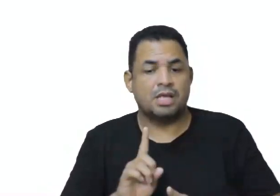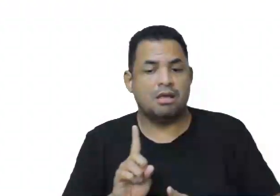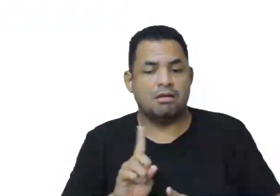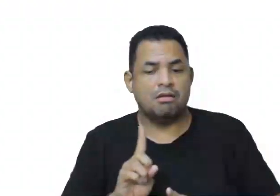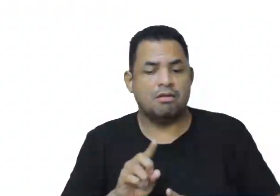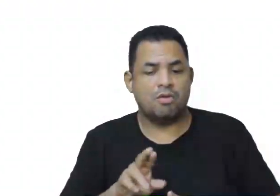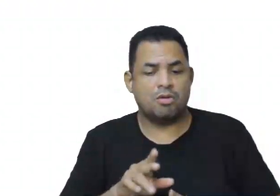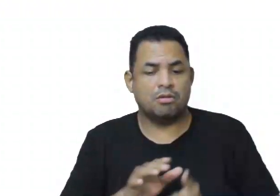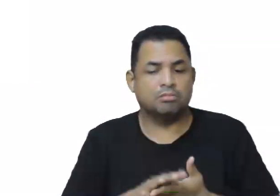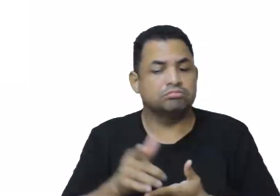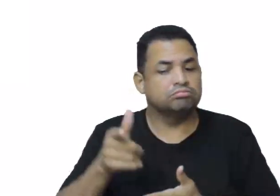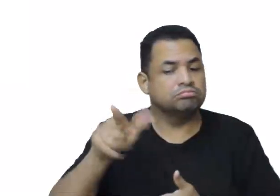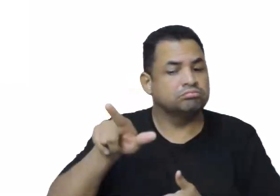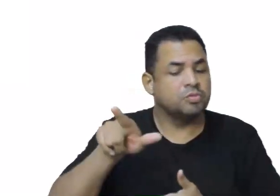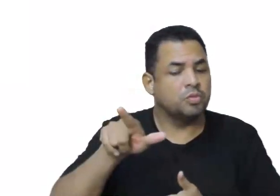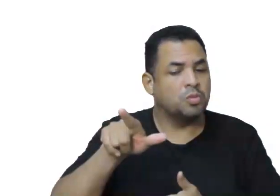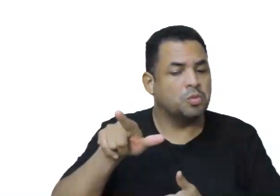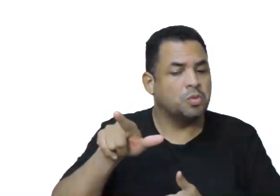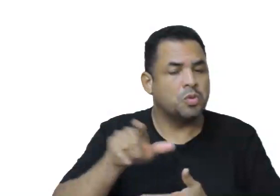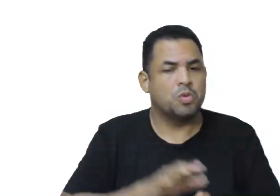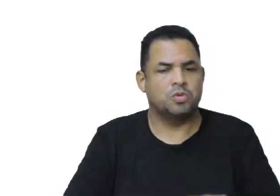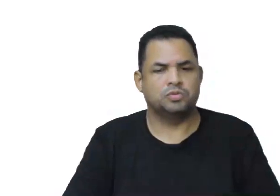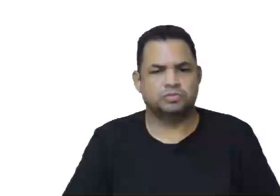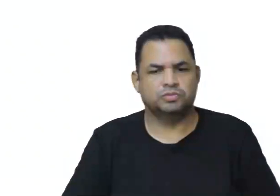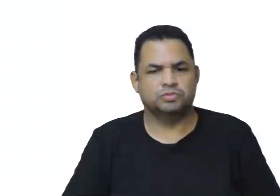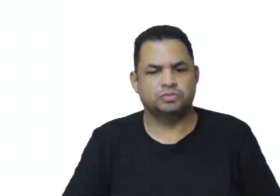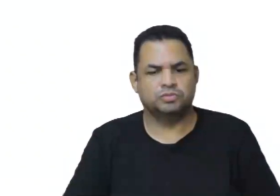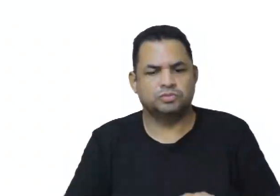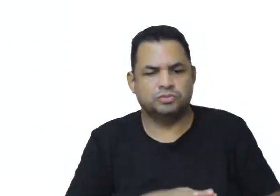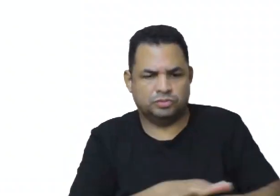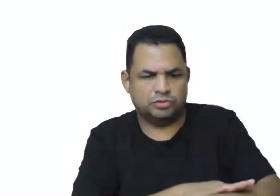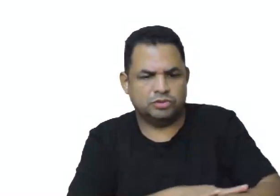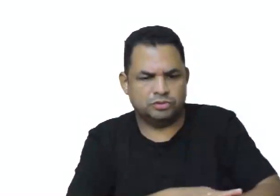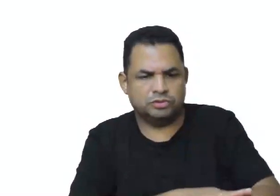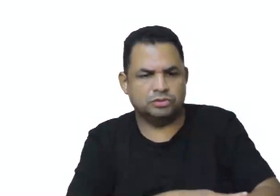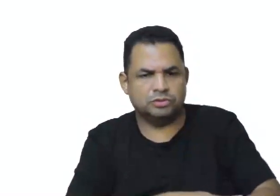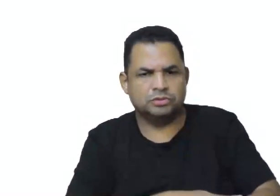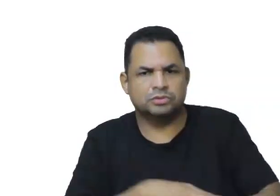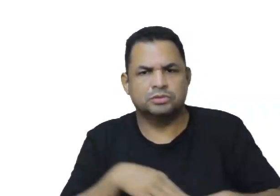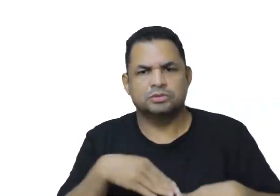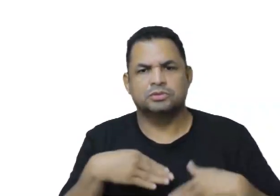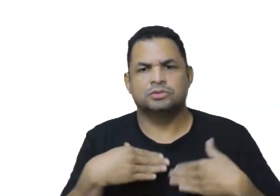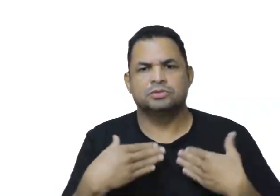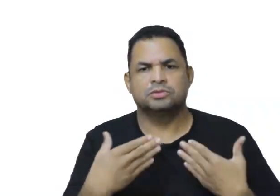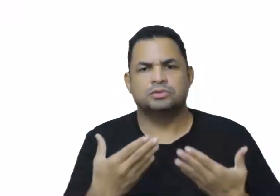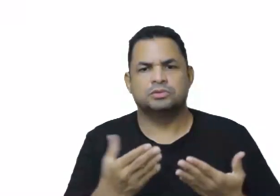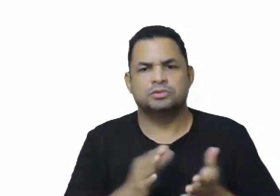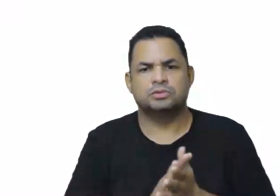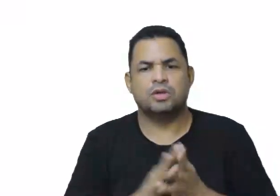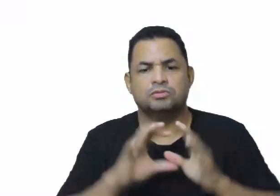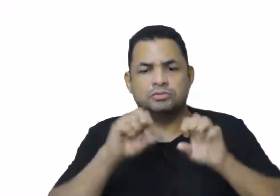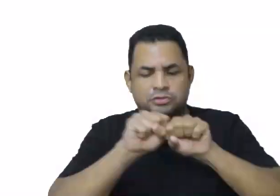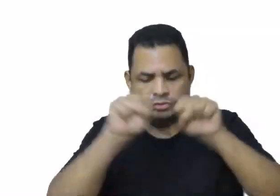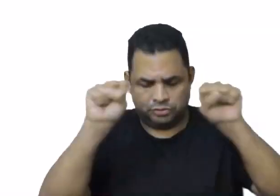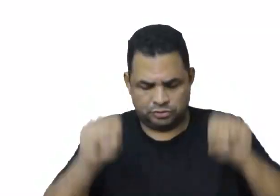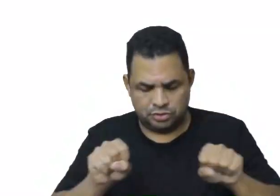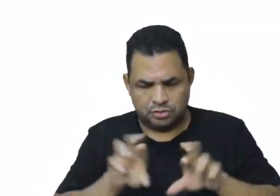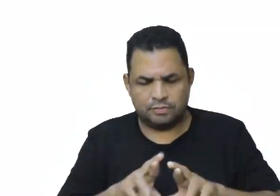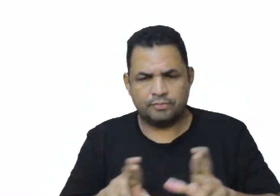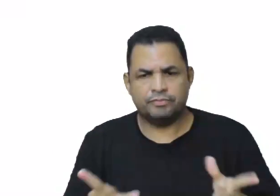iguais à do outro tecido Y, por exemplo, ok? Como eles são sistemas